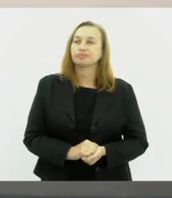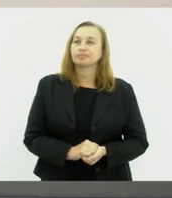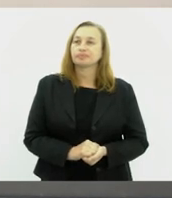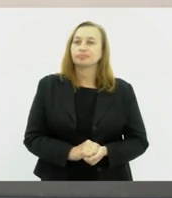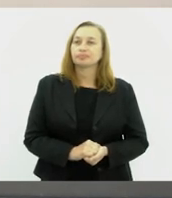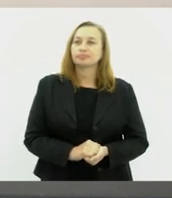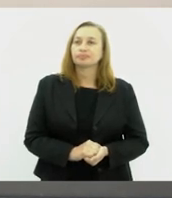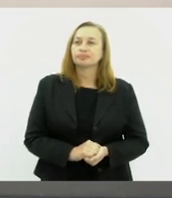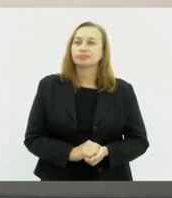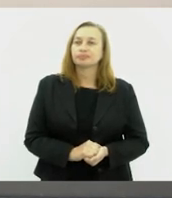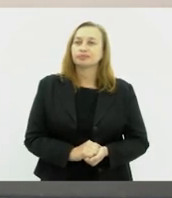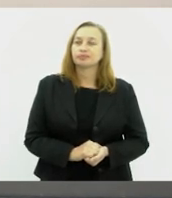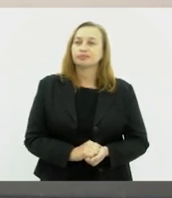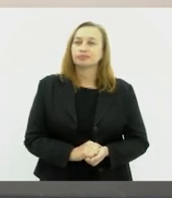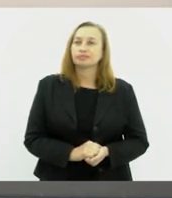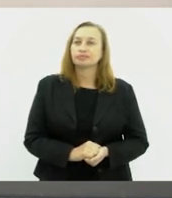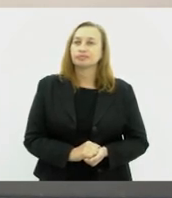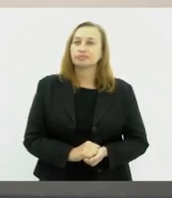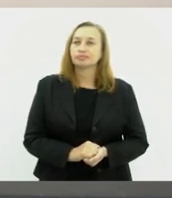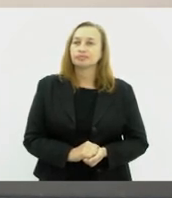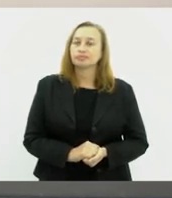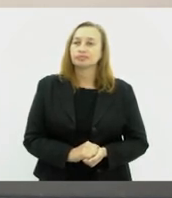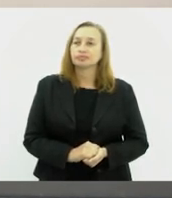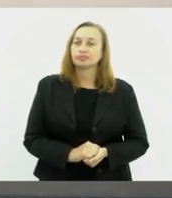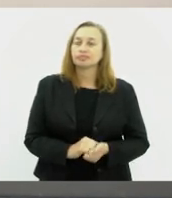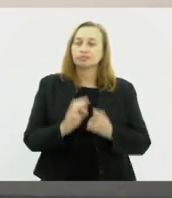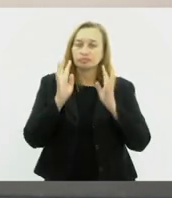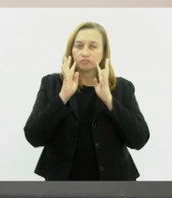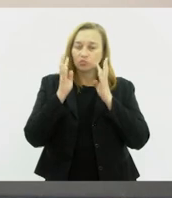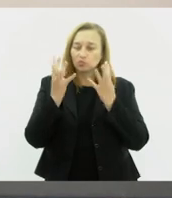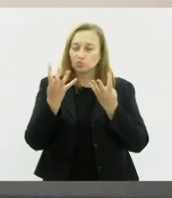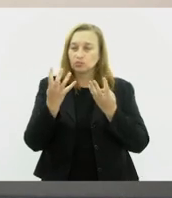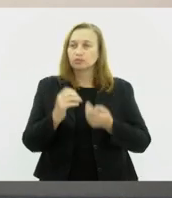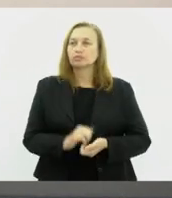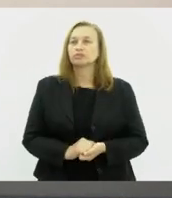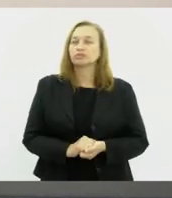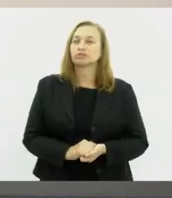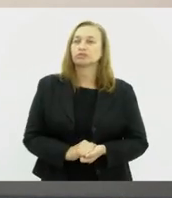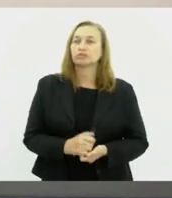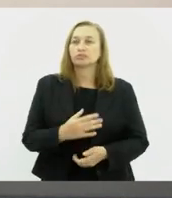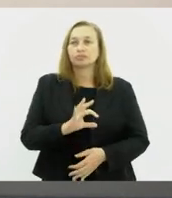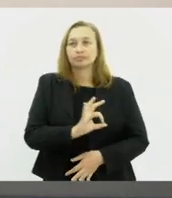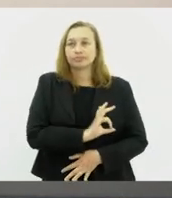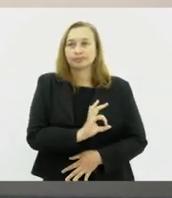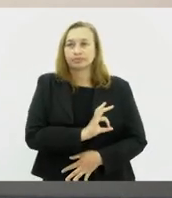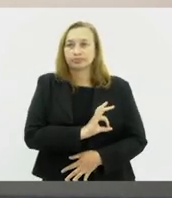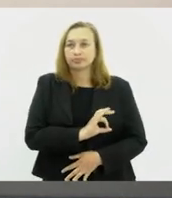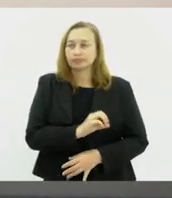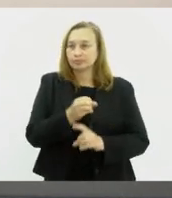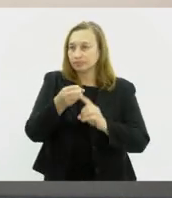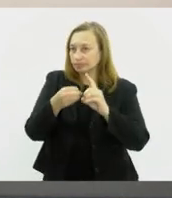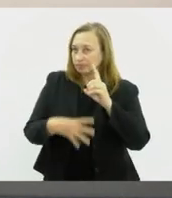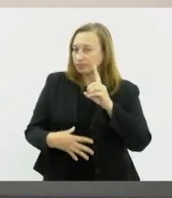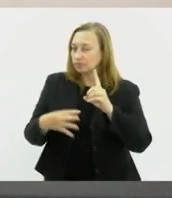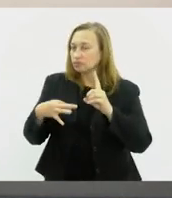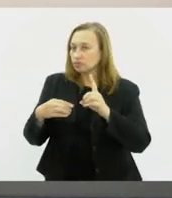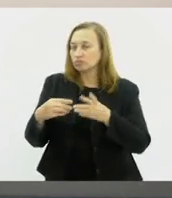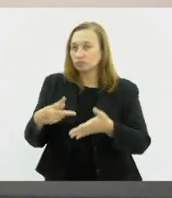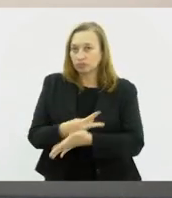e o mais que chamar atenção porque o o cabe o policial a descrição do que aconteceu